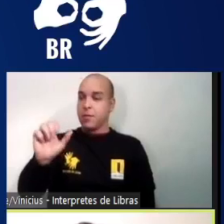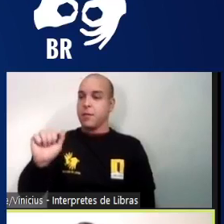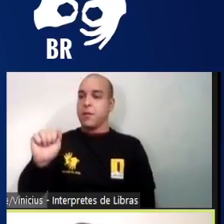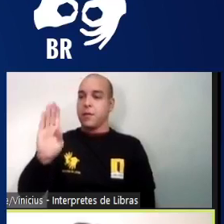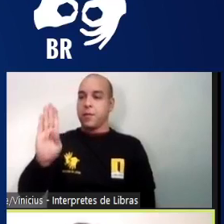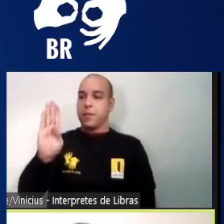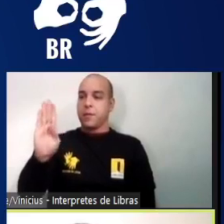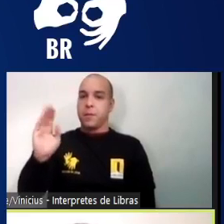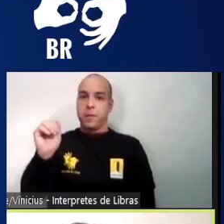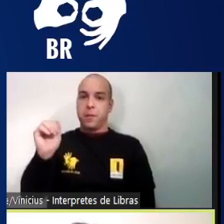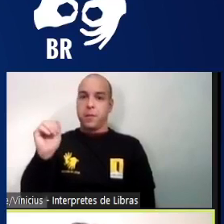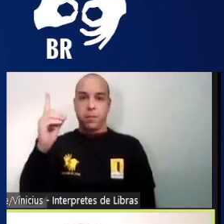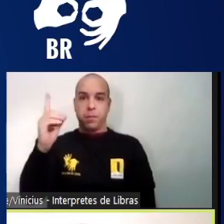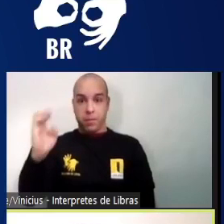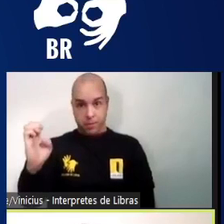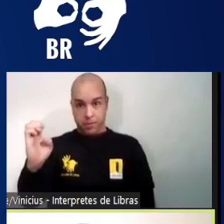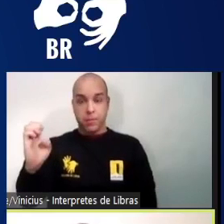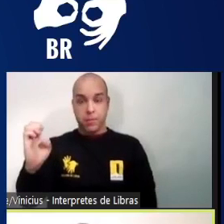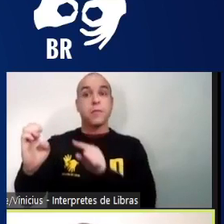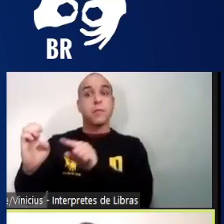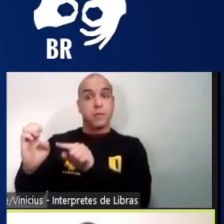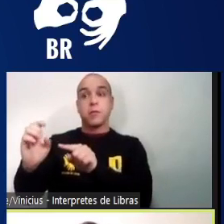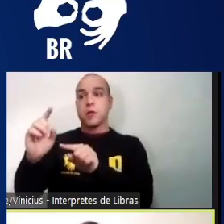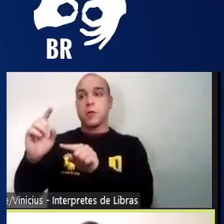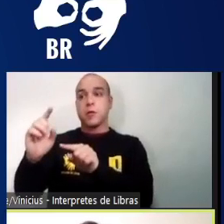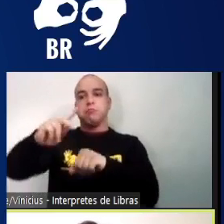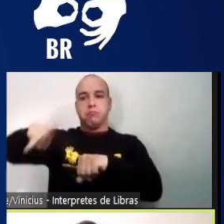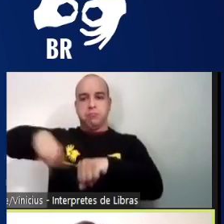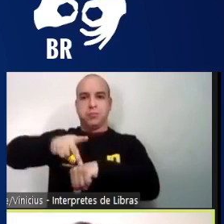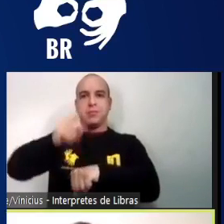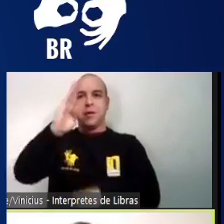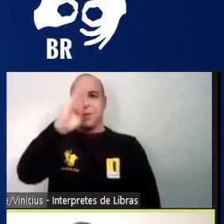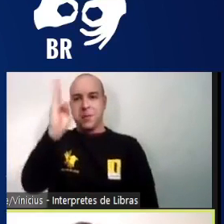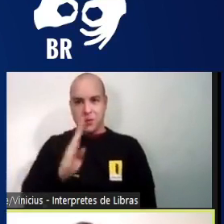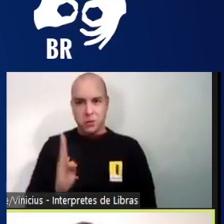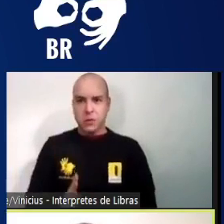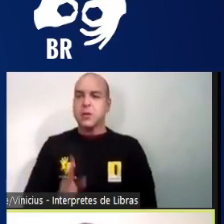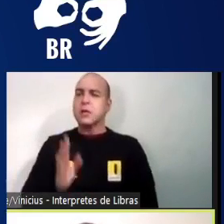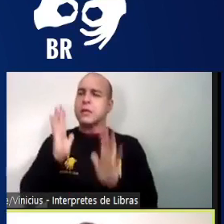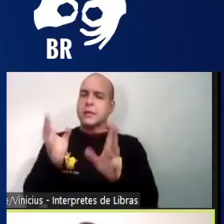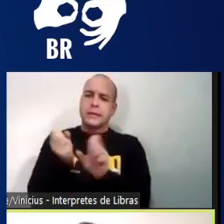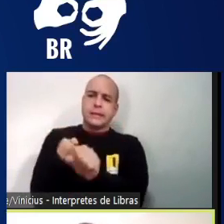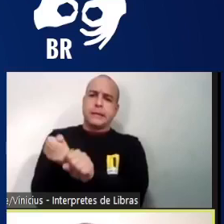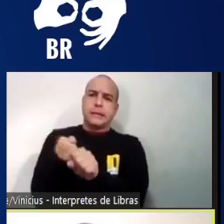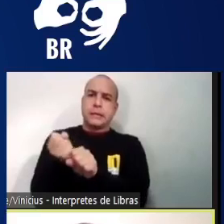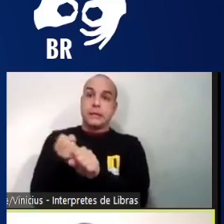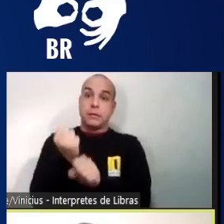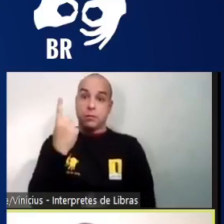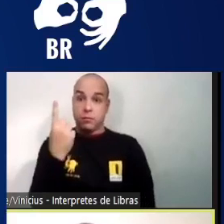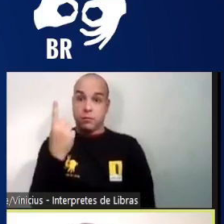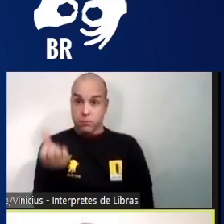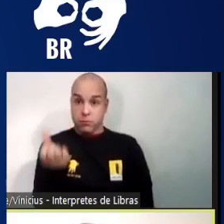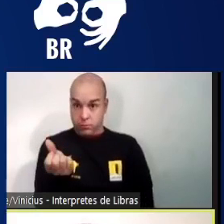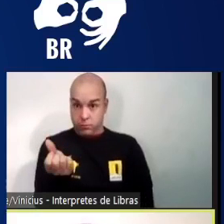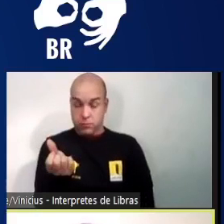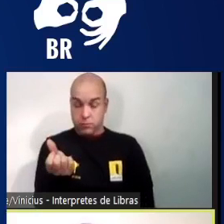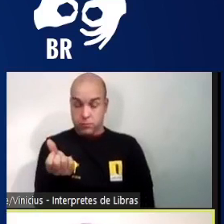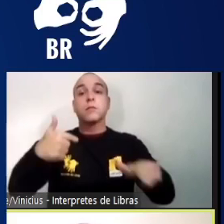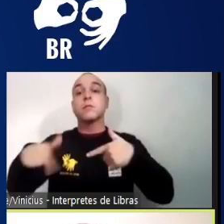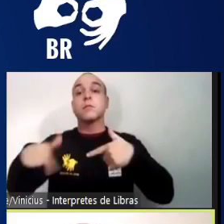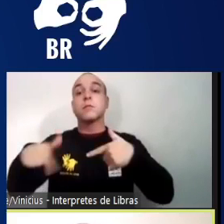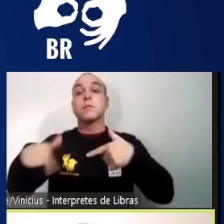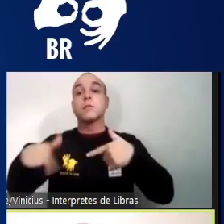é representante do Brasil. É, há 16 anos que está à frente da Unileu, a Universidade Livre